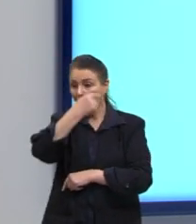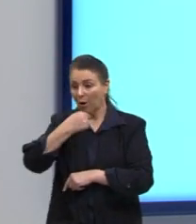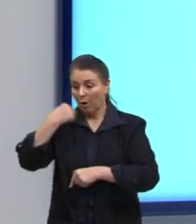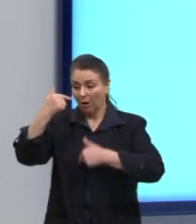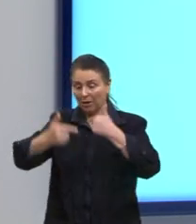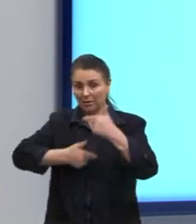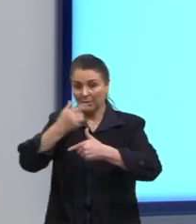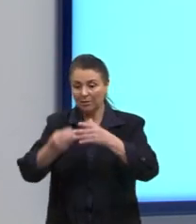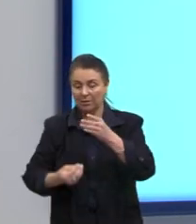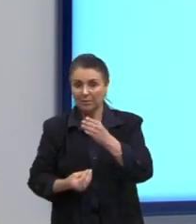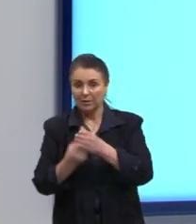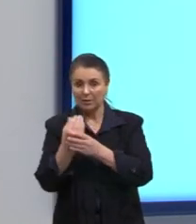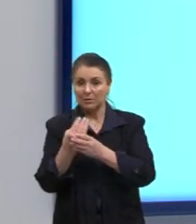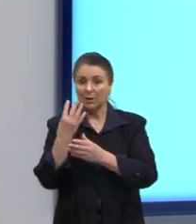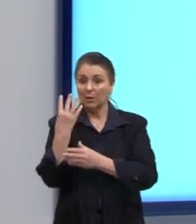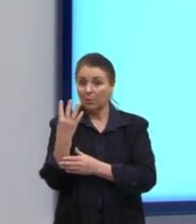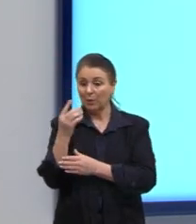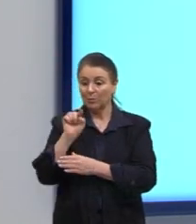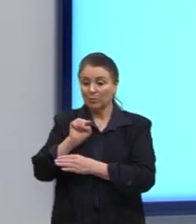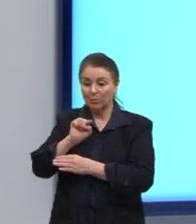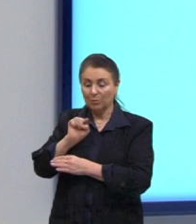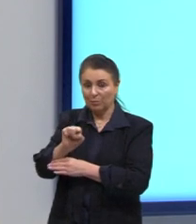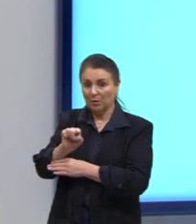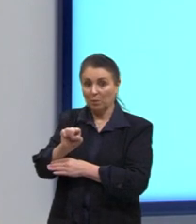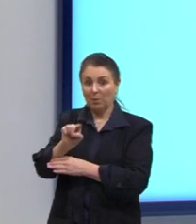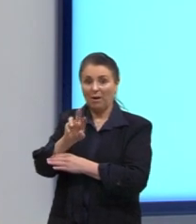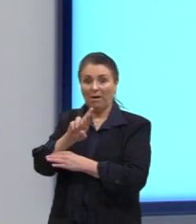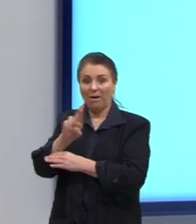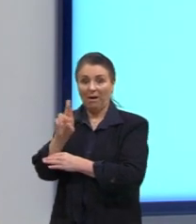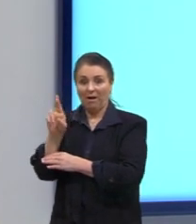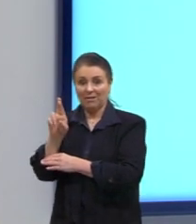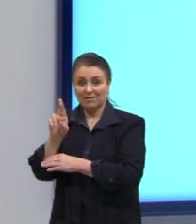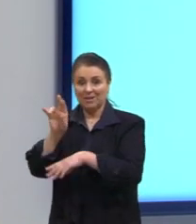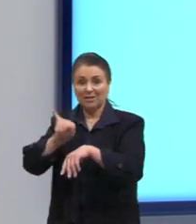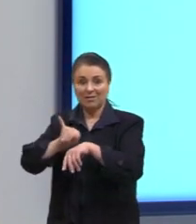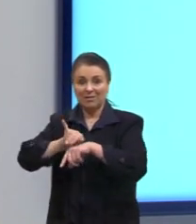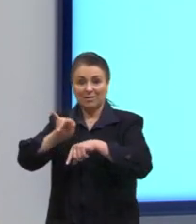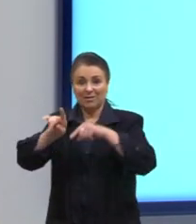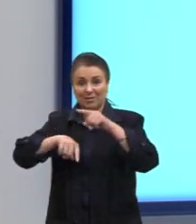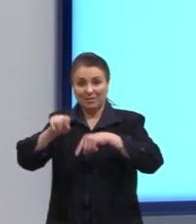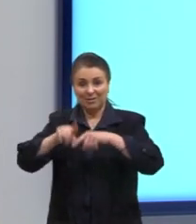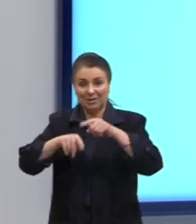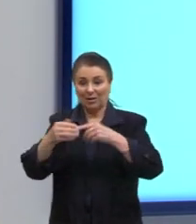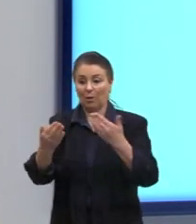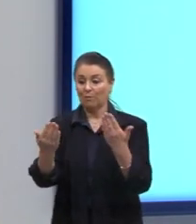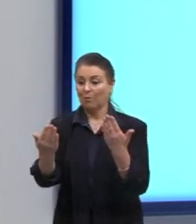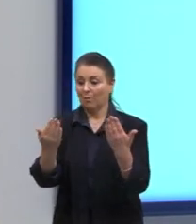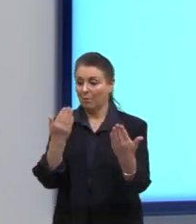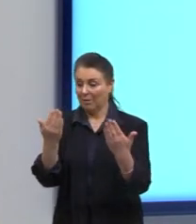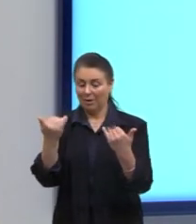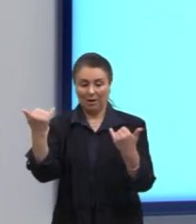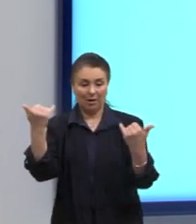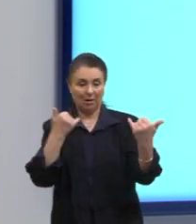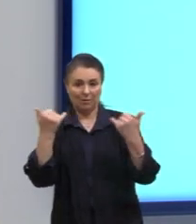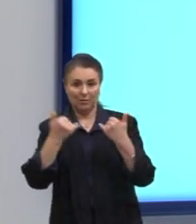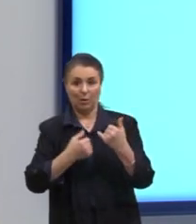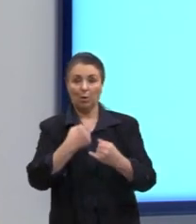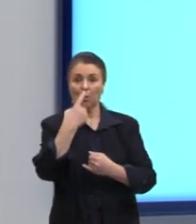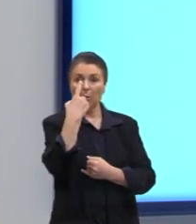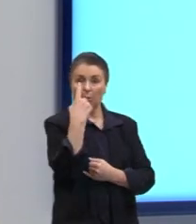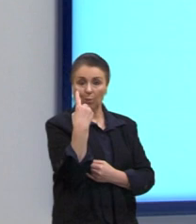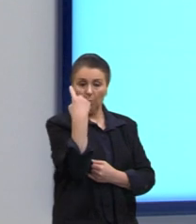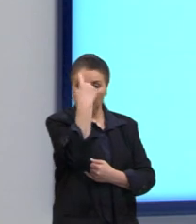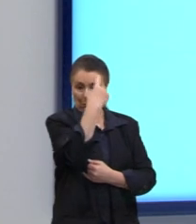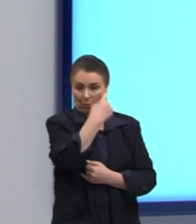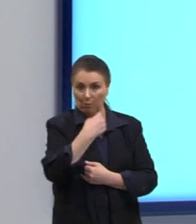produzidos ali quatro milhares de reais com isso nós vamos comparar essas informações uma hora eu